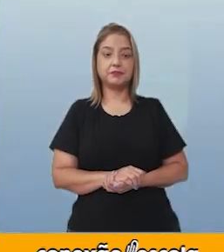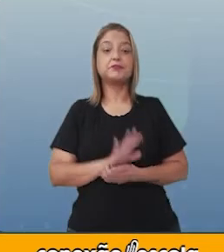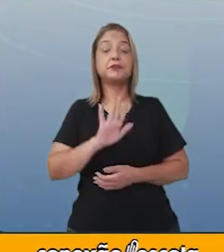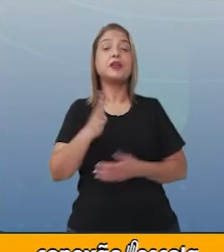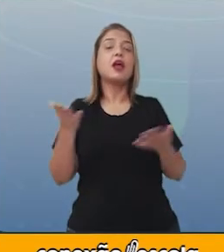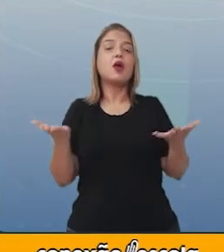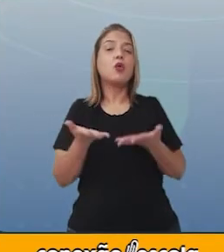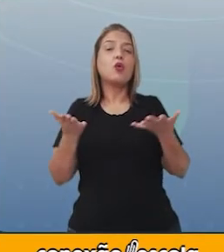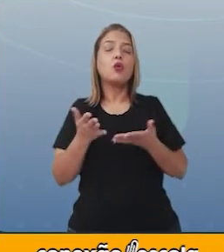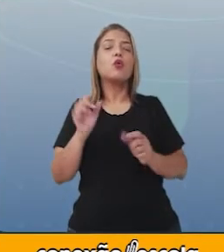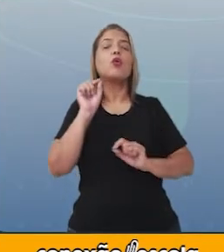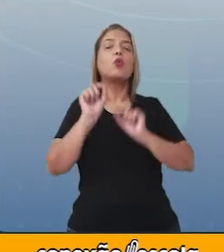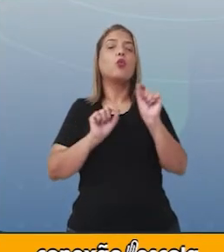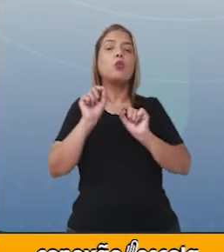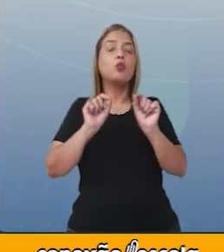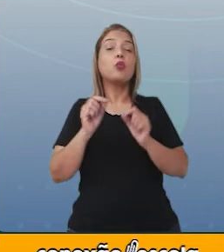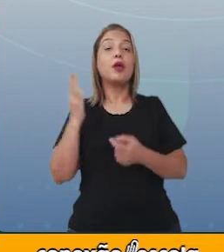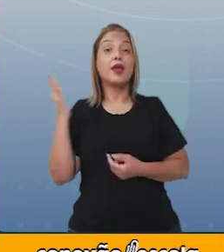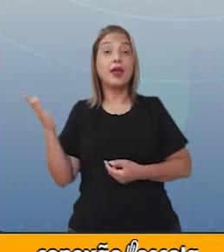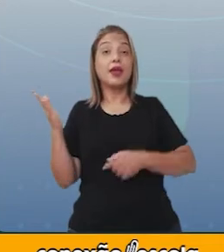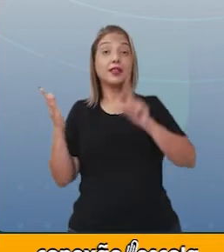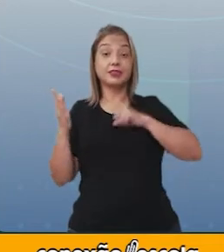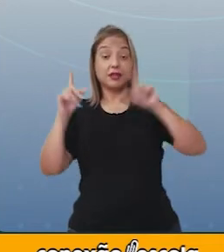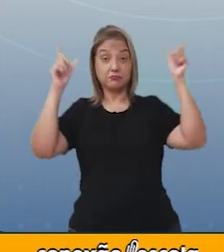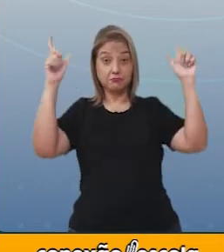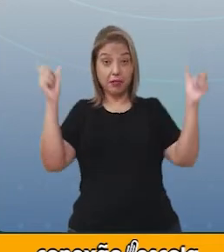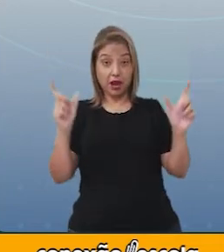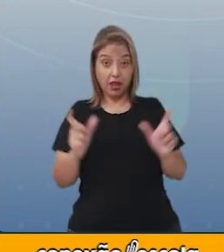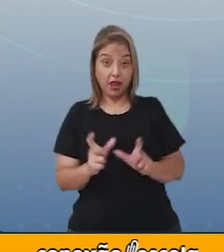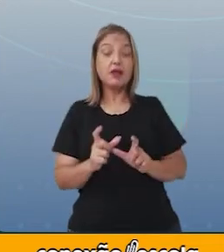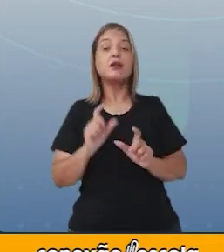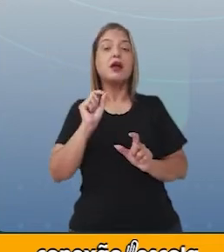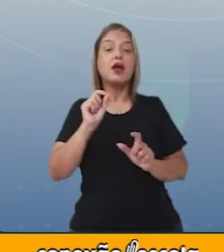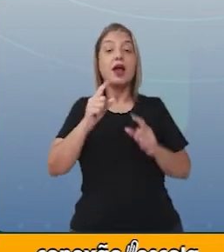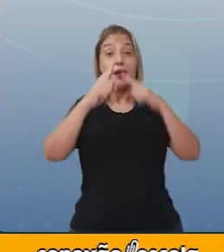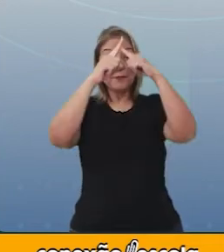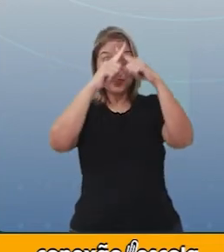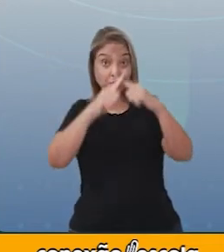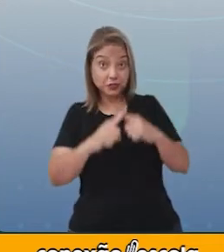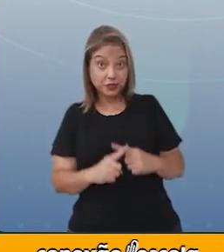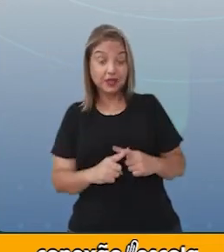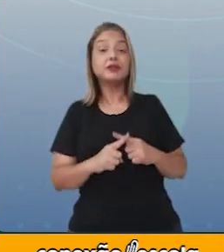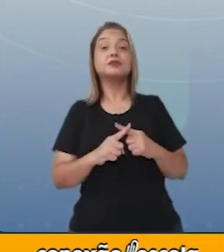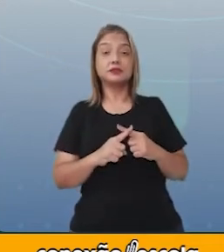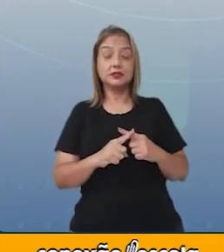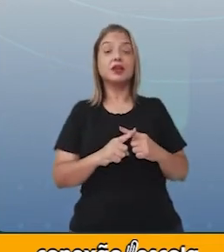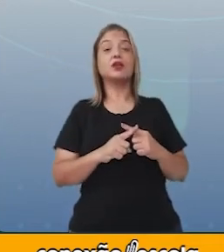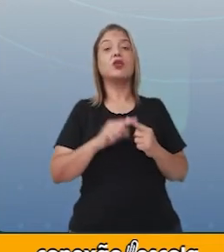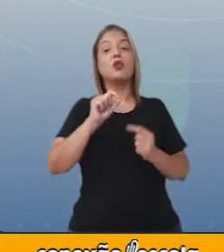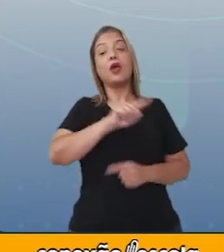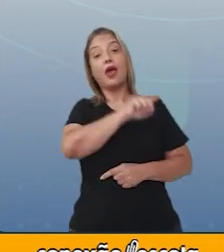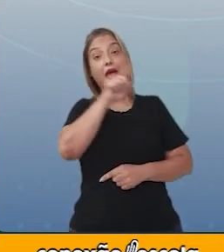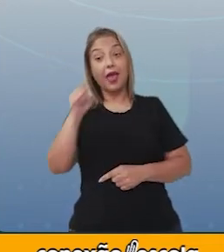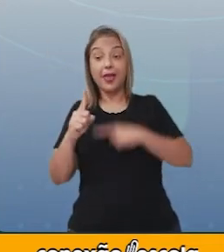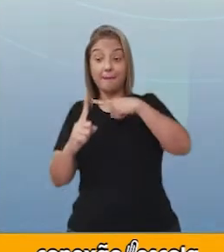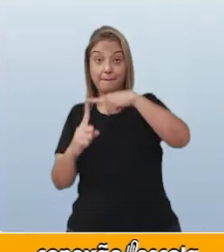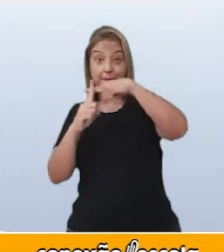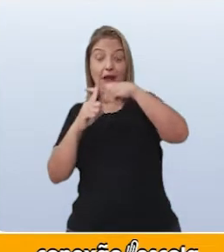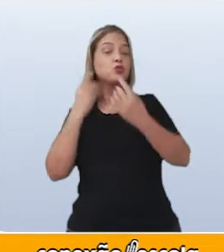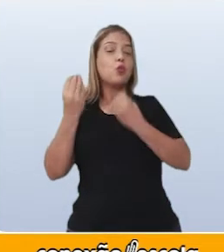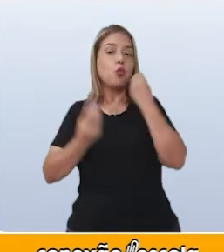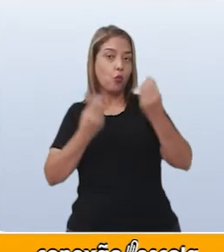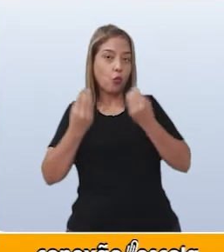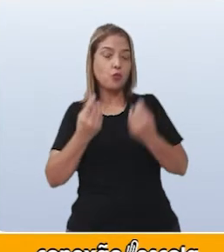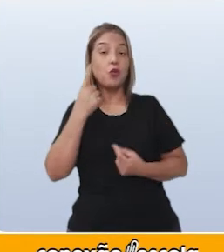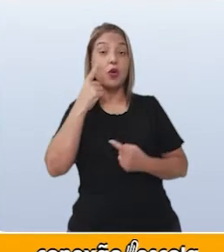Agora vamos ver a propriedade distributiva da multiplicação com relação à adição. A